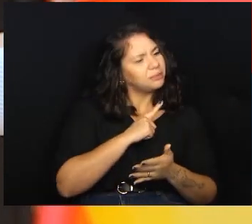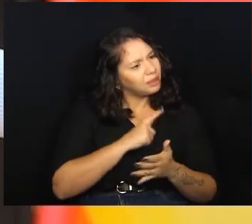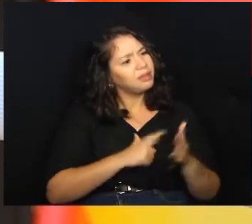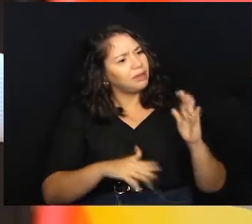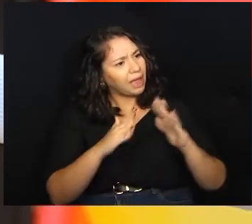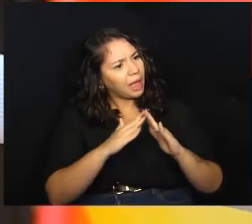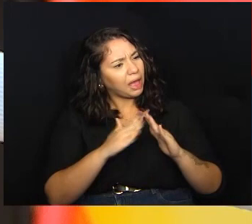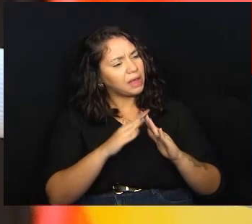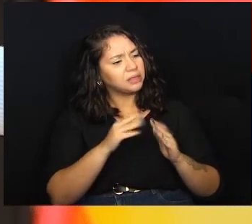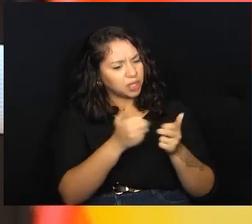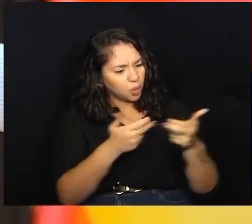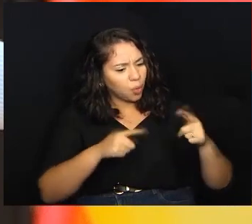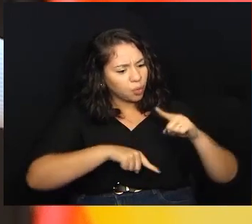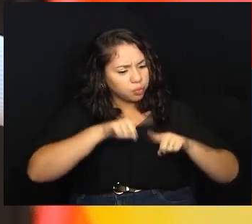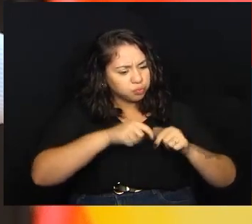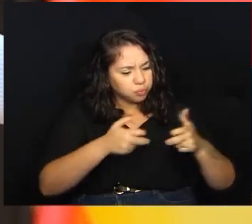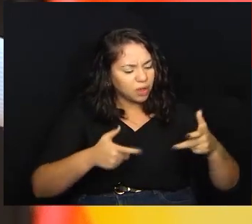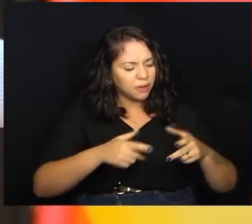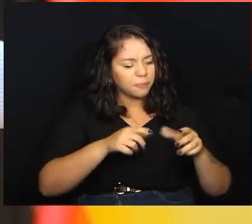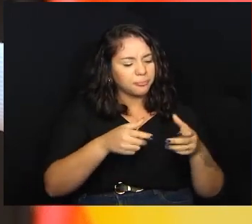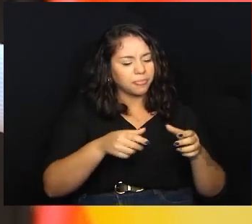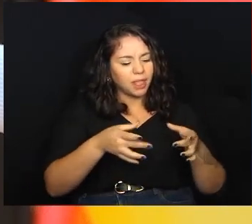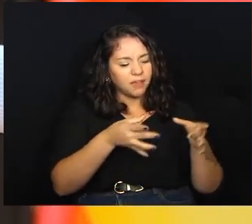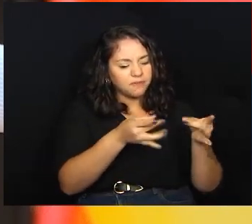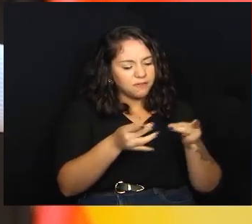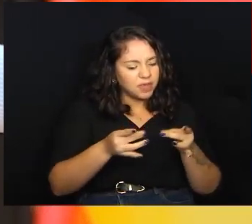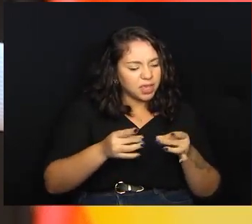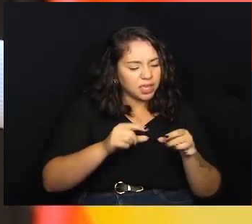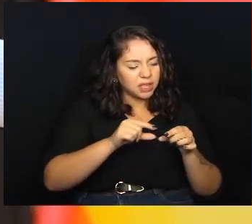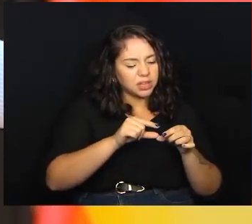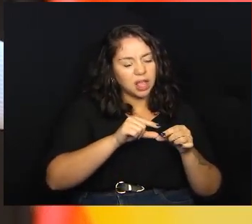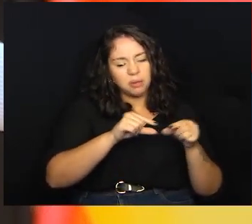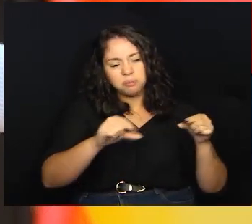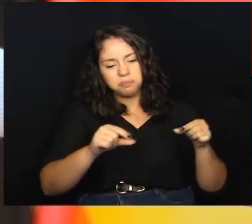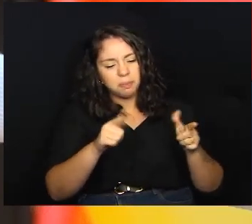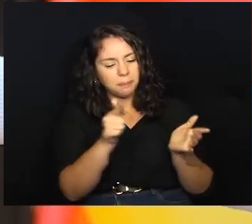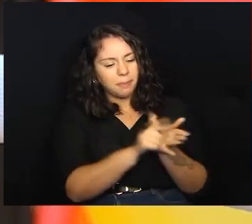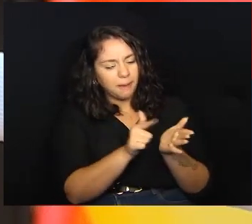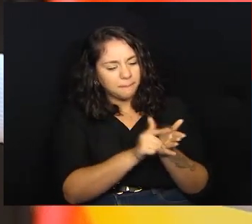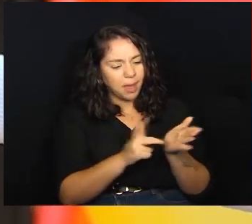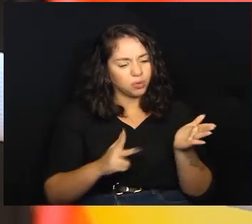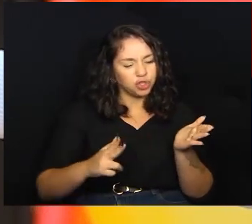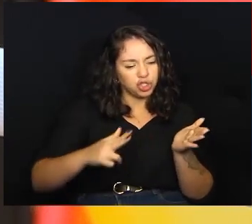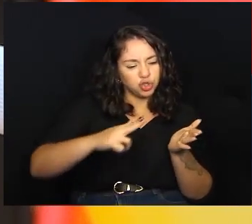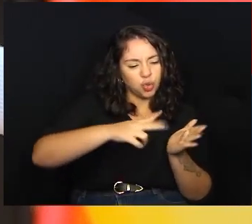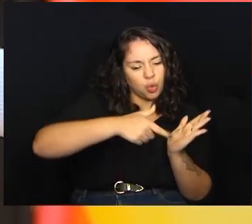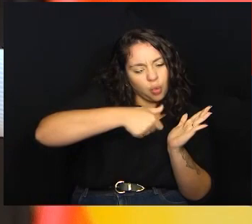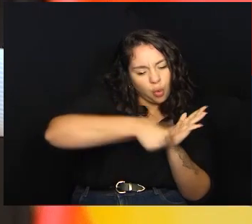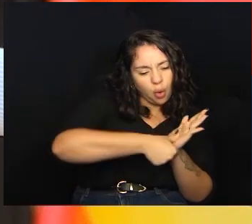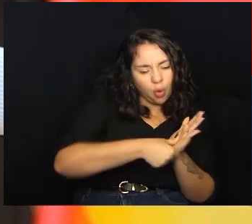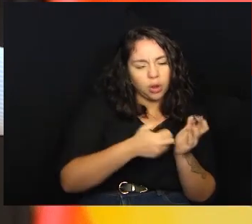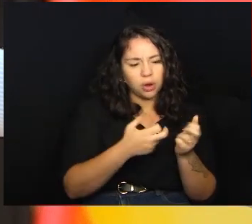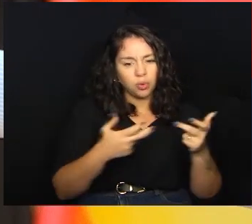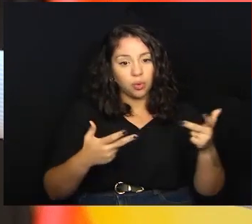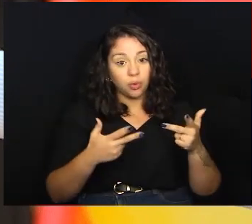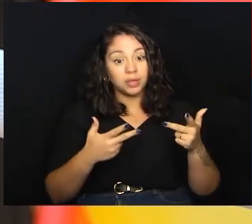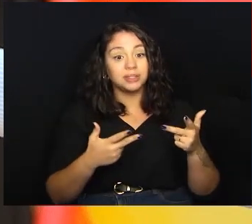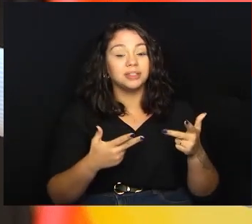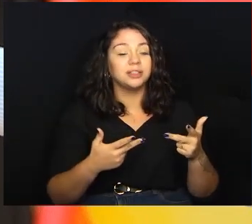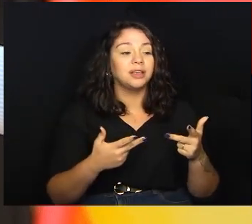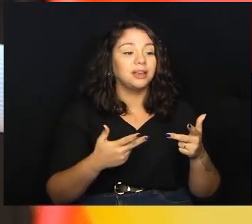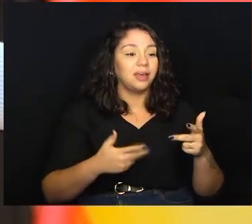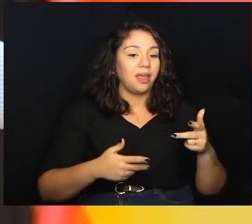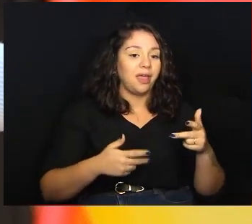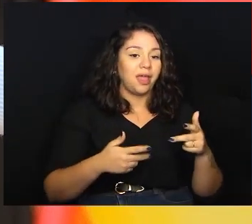precisa comprar. A gente tem tudo isso em casa. Fita, tesoura, papel, cola, todos os objetos de utensílios